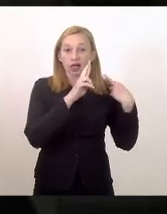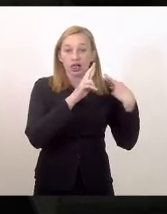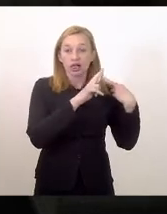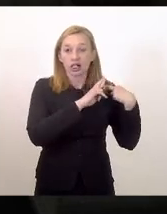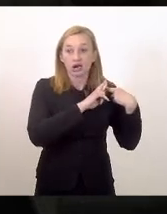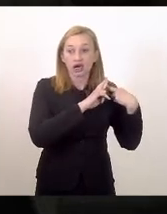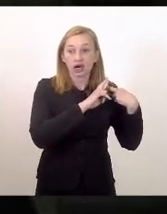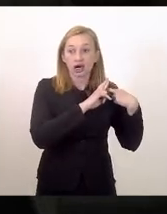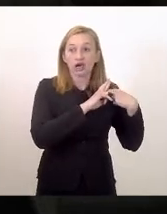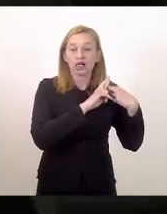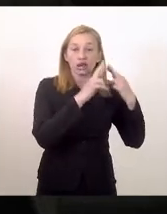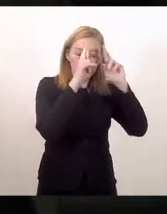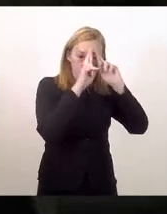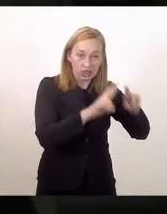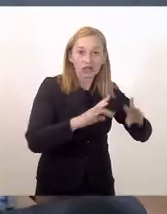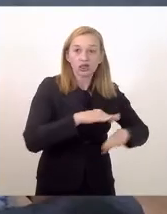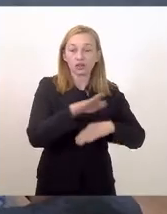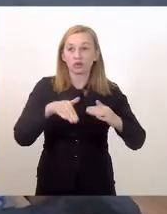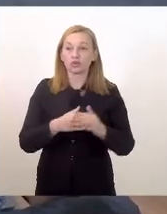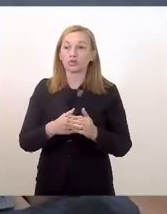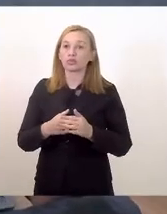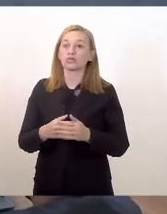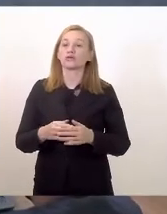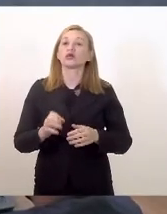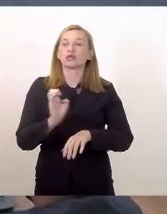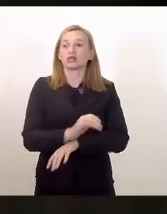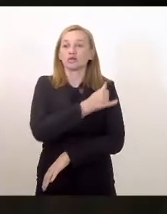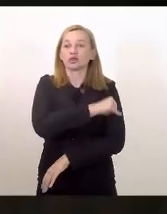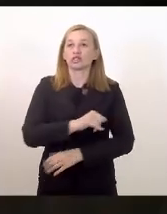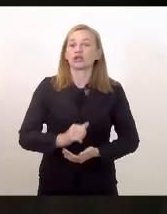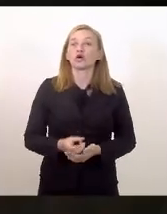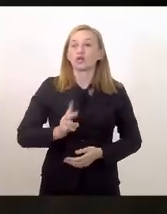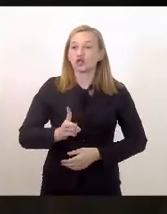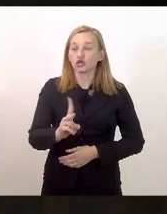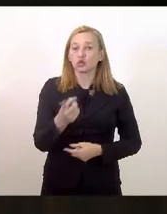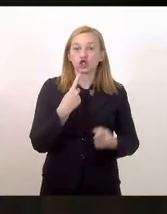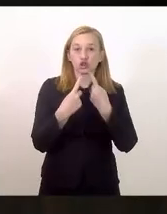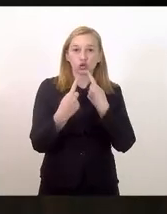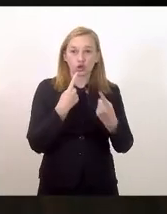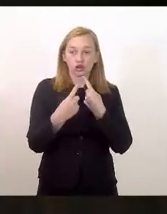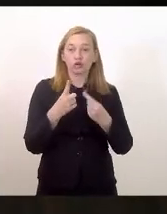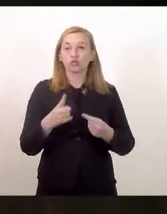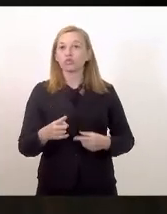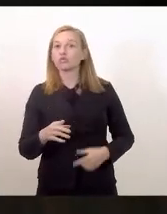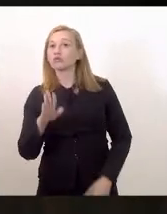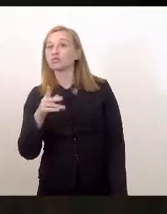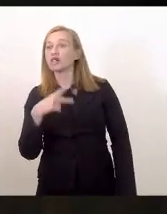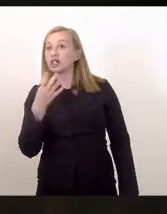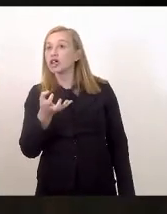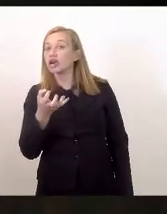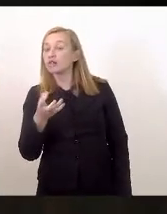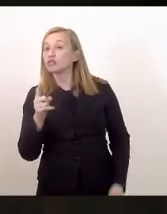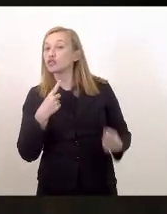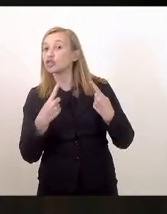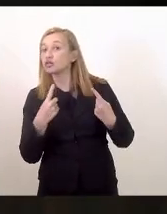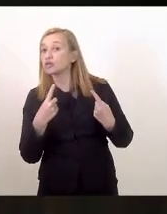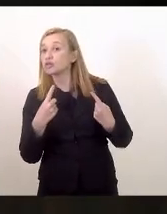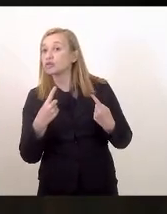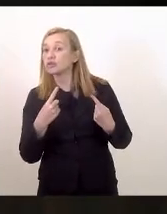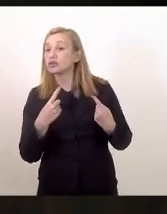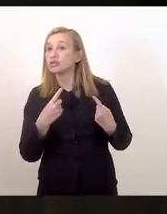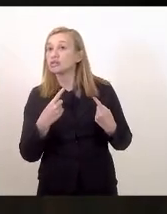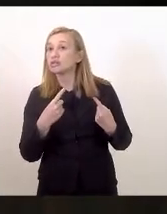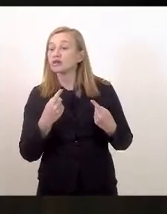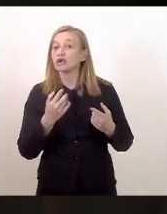as formas, no Estado do Rio de Janeiro. Continue em discussão. Algum outro parlamentar queira discutir? Não havendo quem